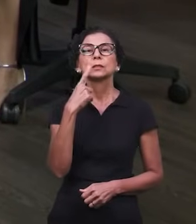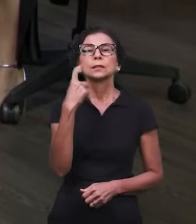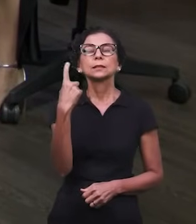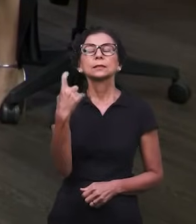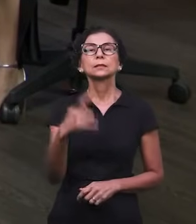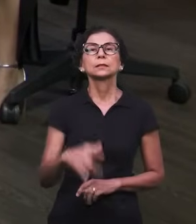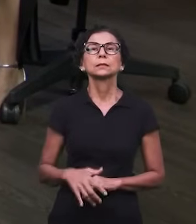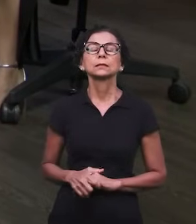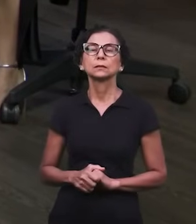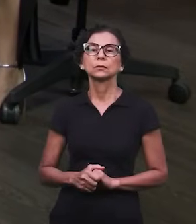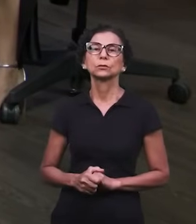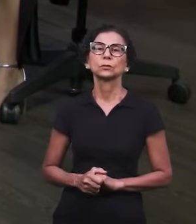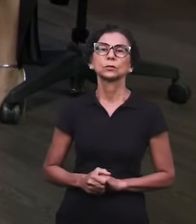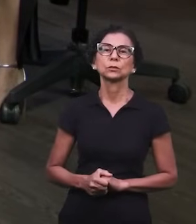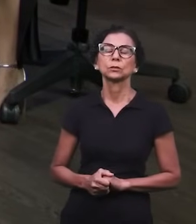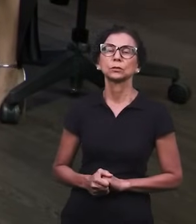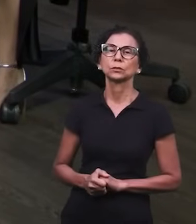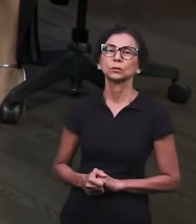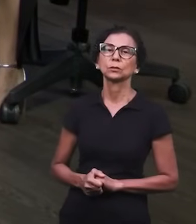experiência,